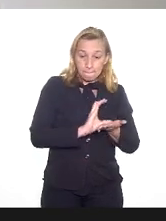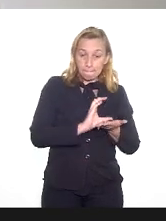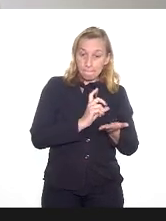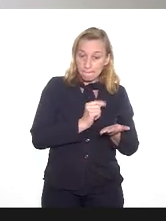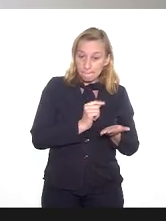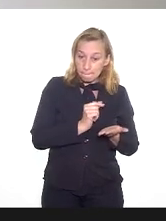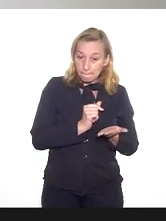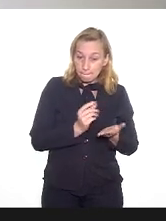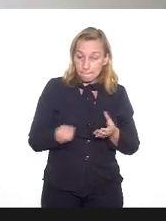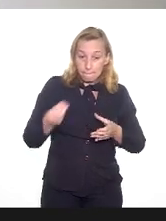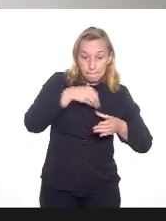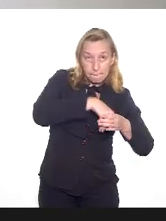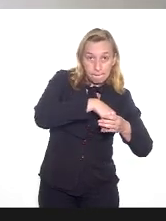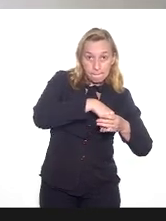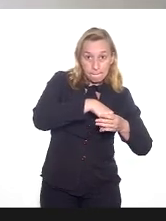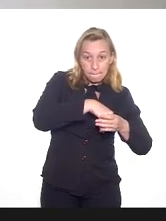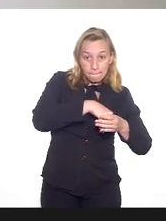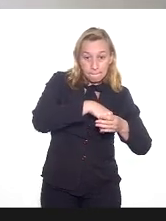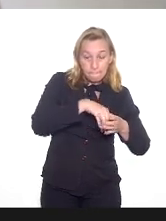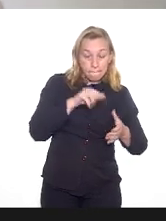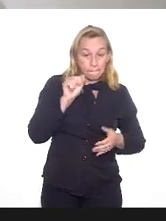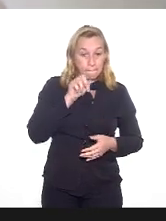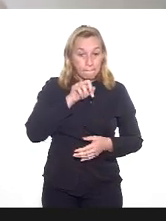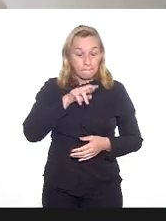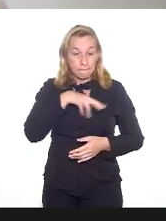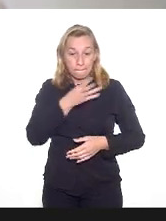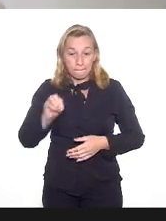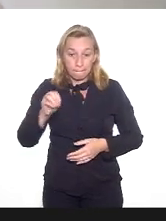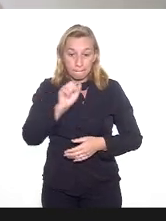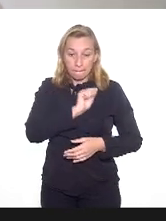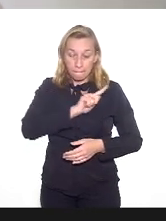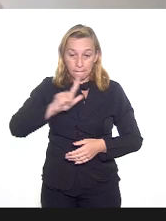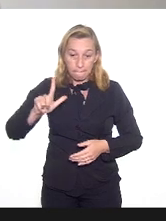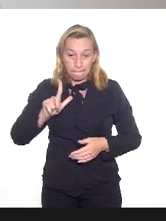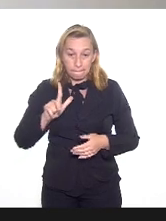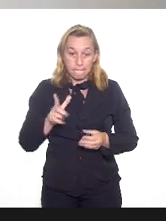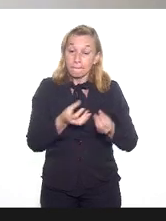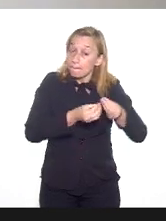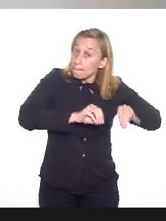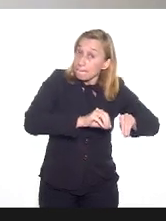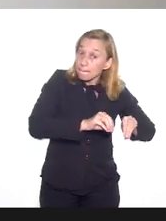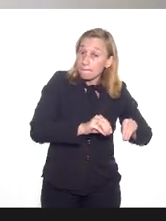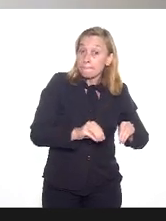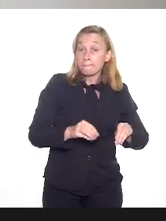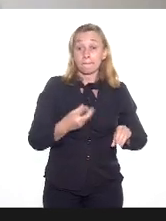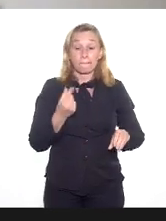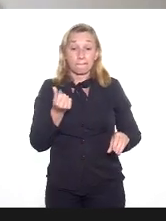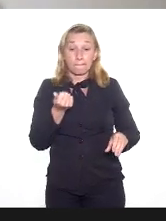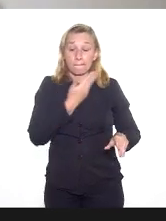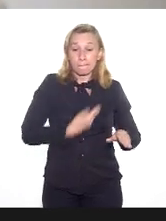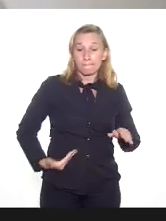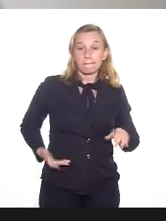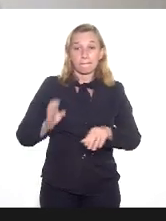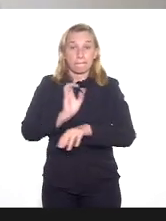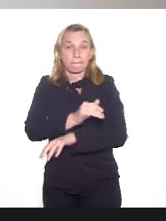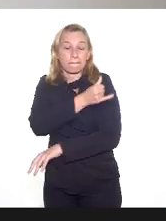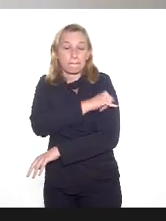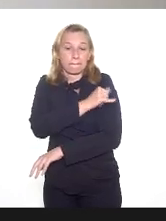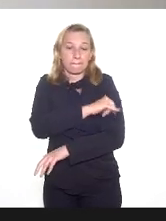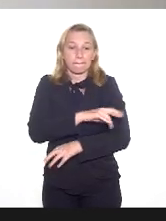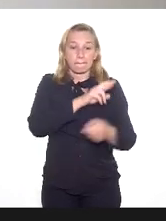sua incorporação na operação Delaware, que causaram e seguem causando prejuízo aos cofres públicos do Estado do Rio,